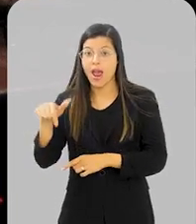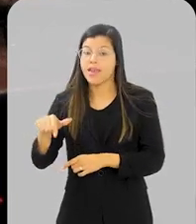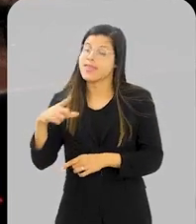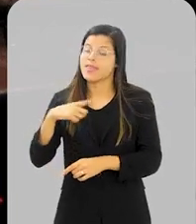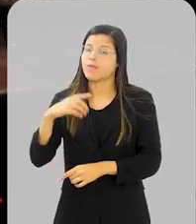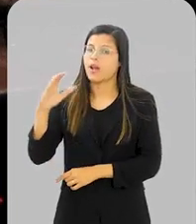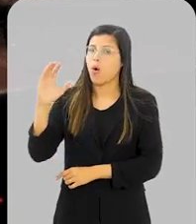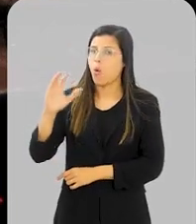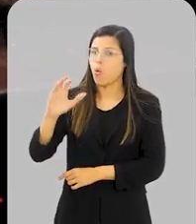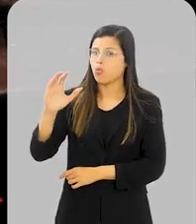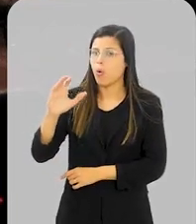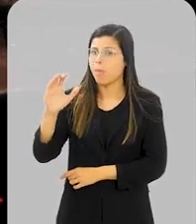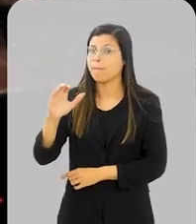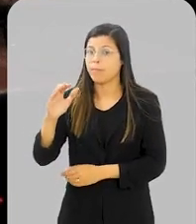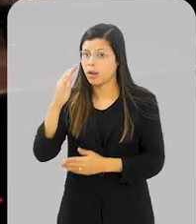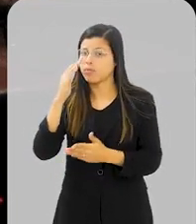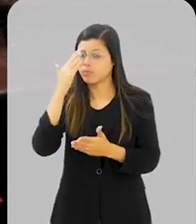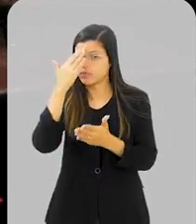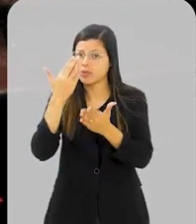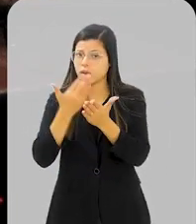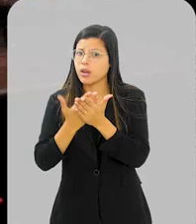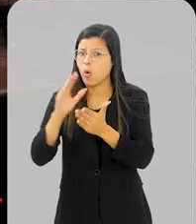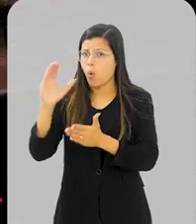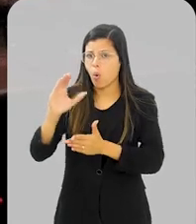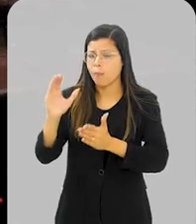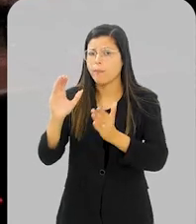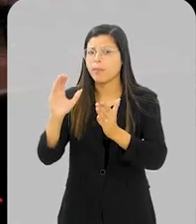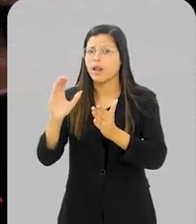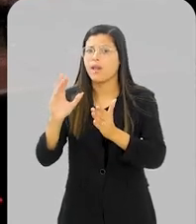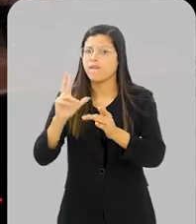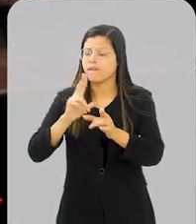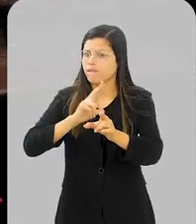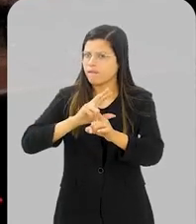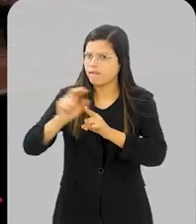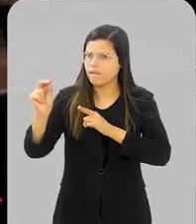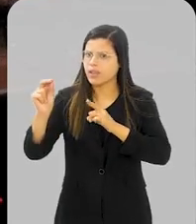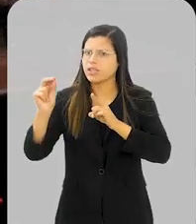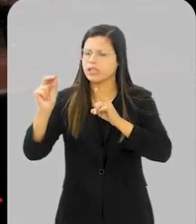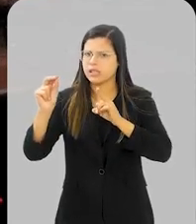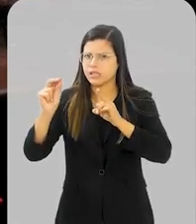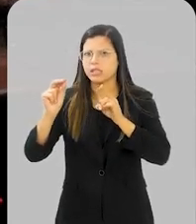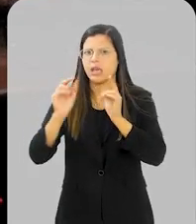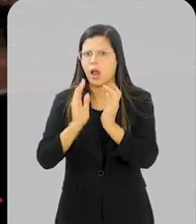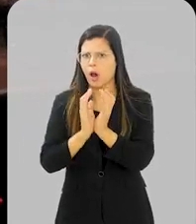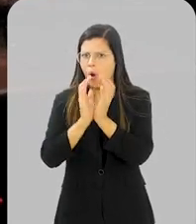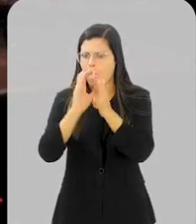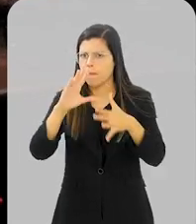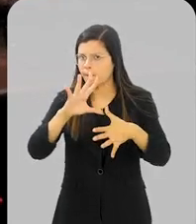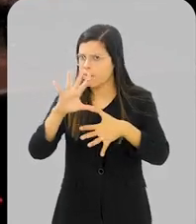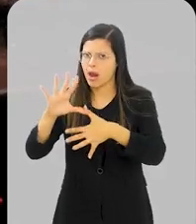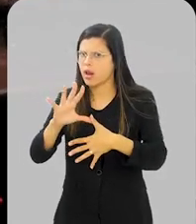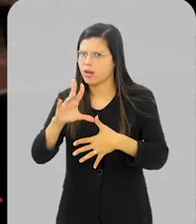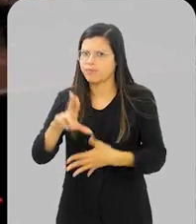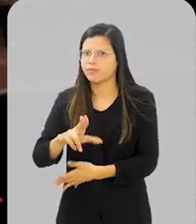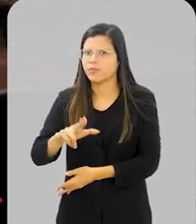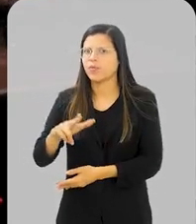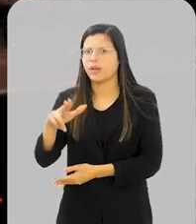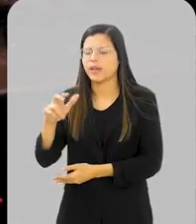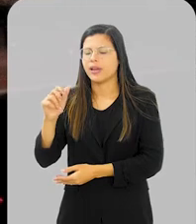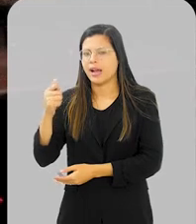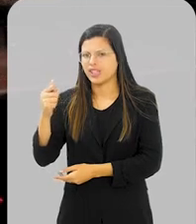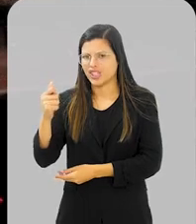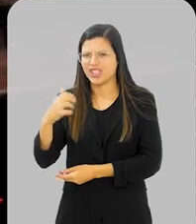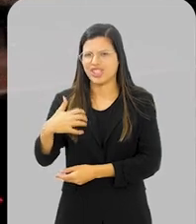Colômbia, que eu achava até que a Colômbia ia ser campeã da Copa América. Não foi, deu a Argentina. Aí o